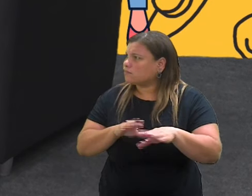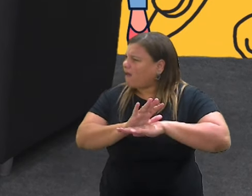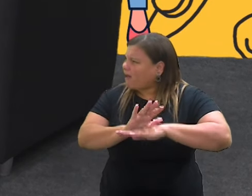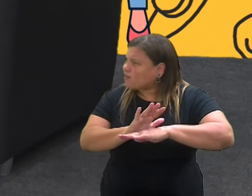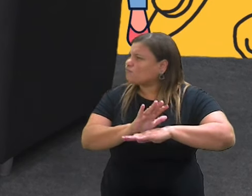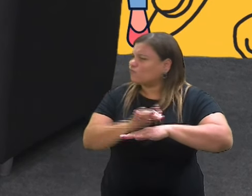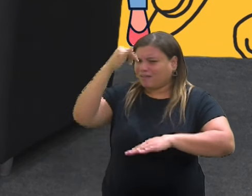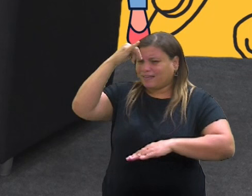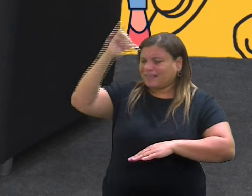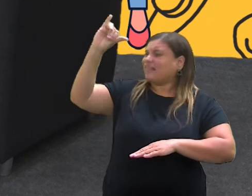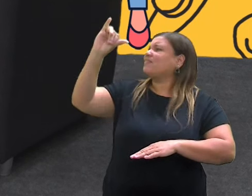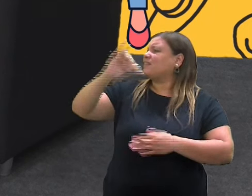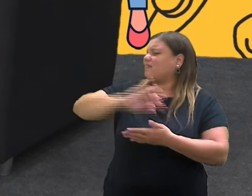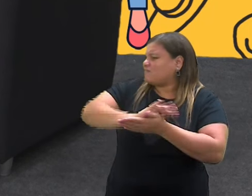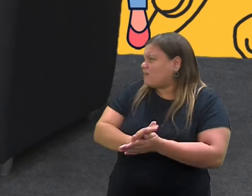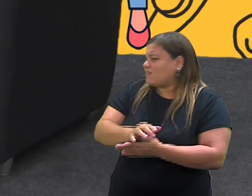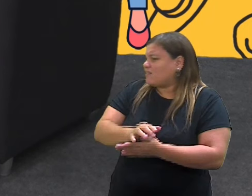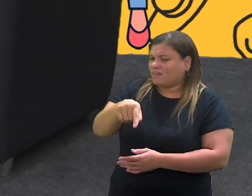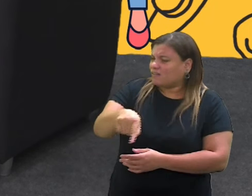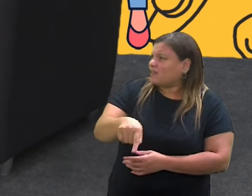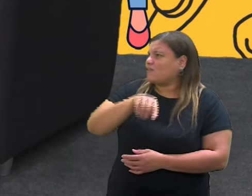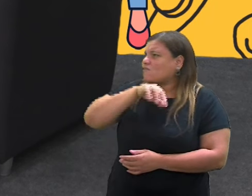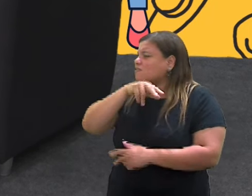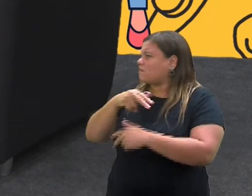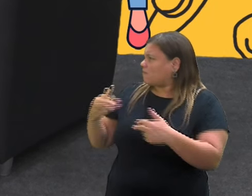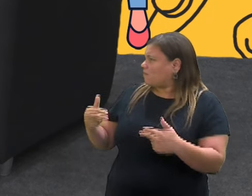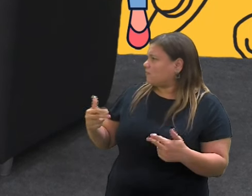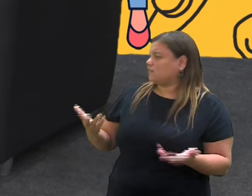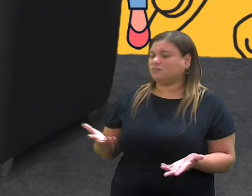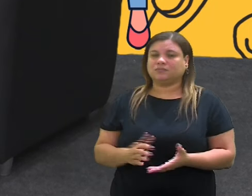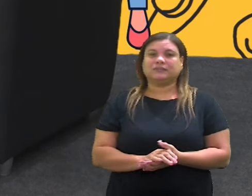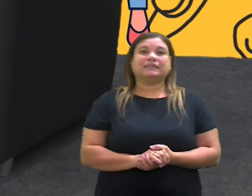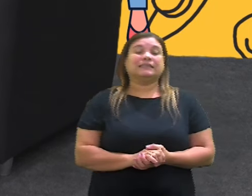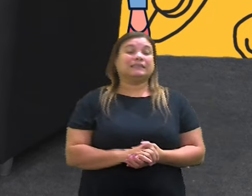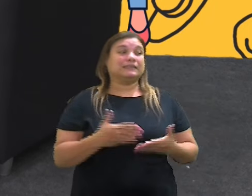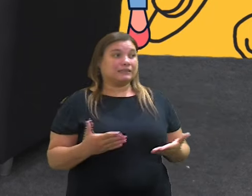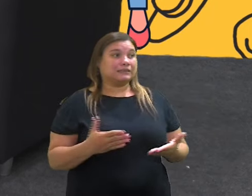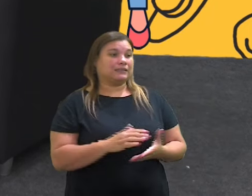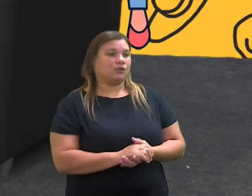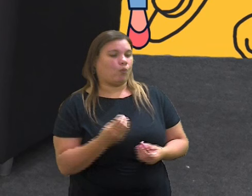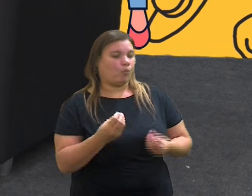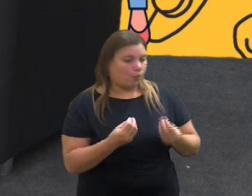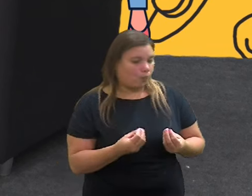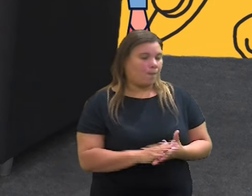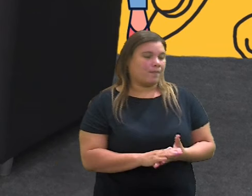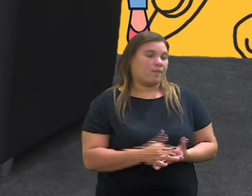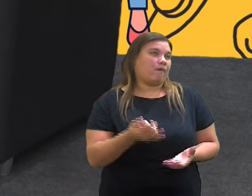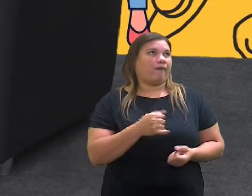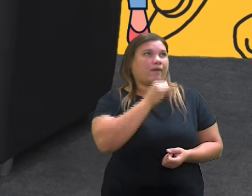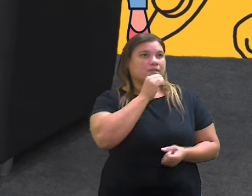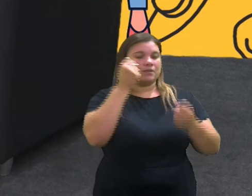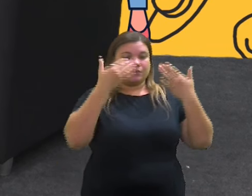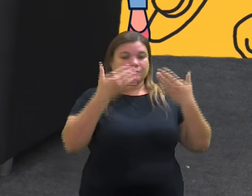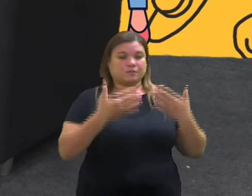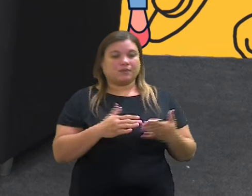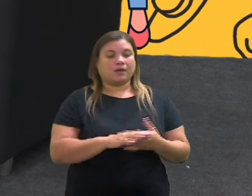que como a educação vai ajudar com que as pessoas saibam o que é o maus-tratos, como